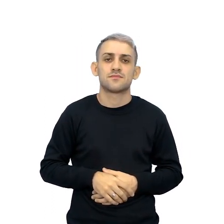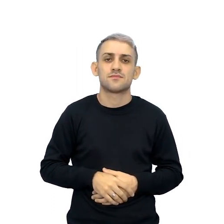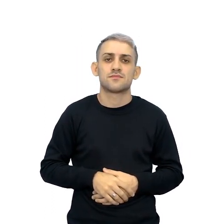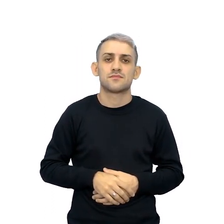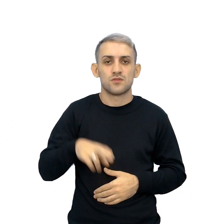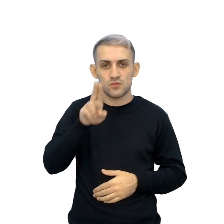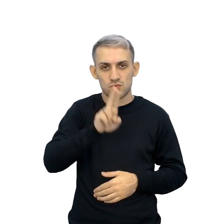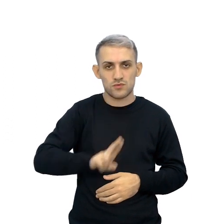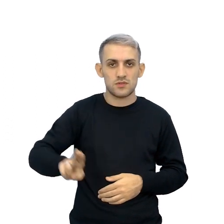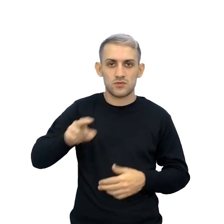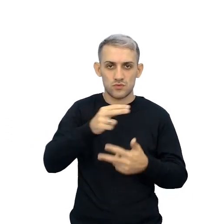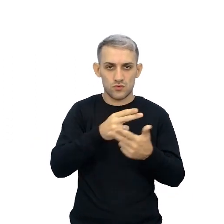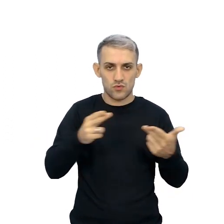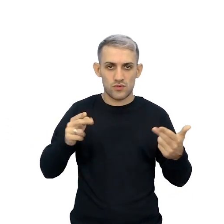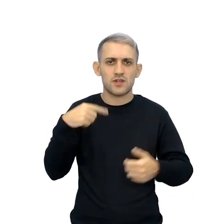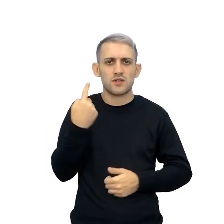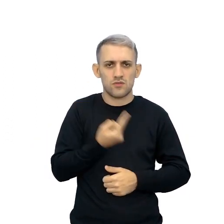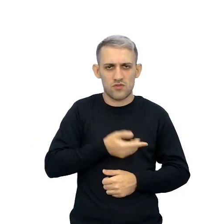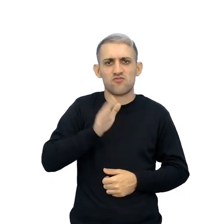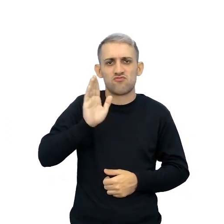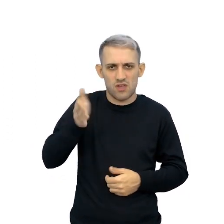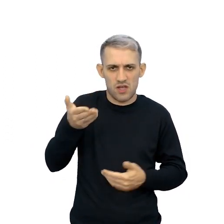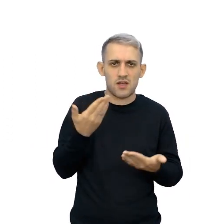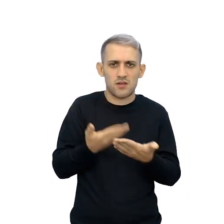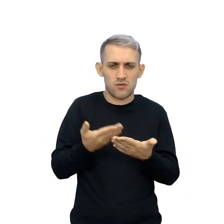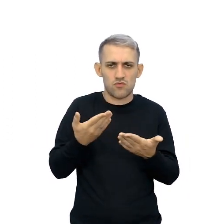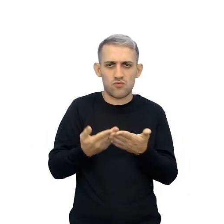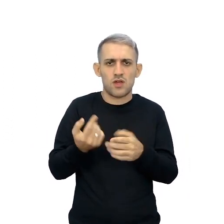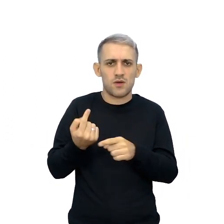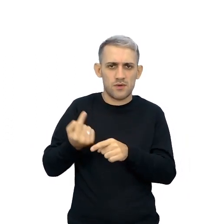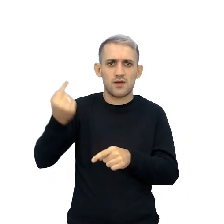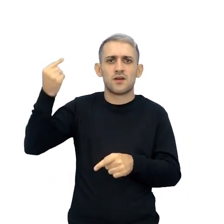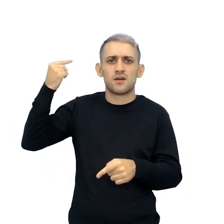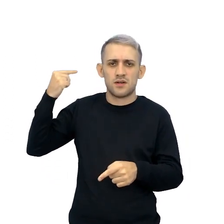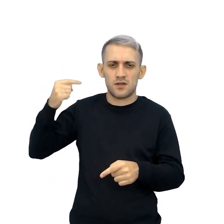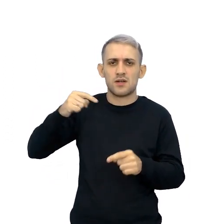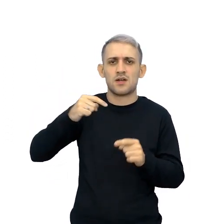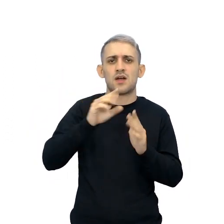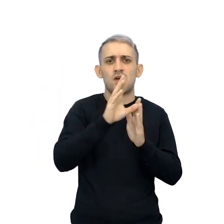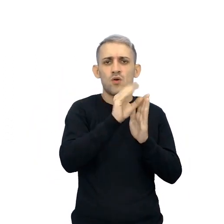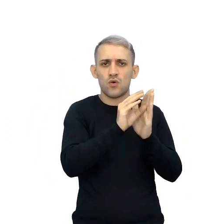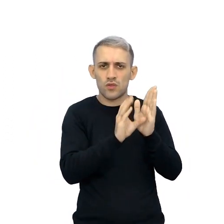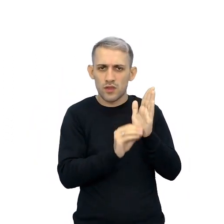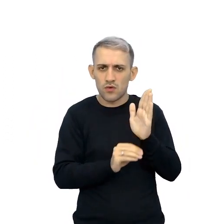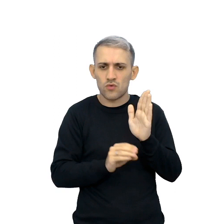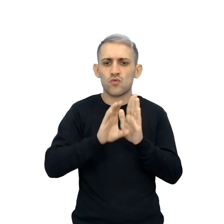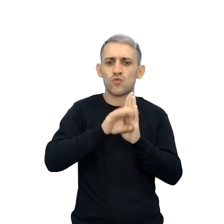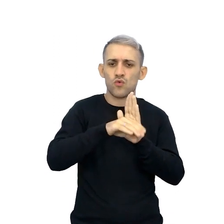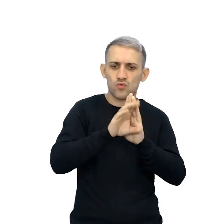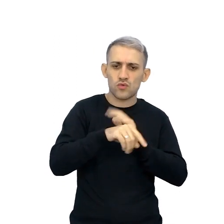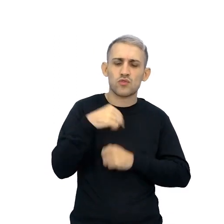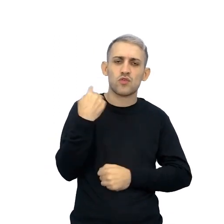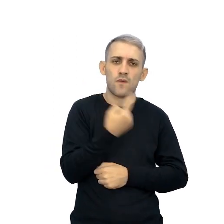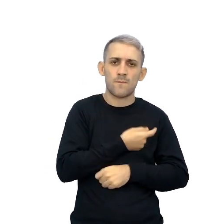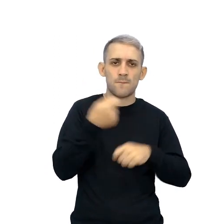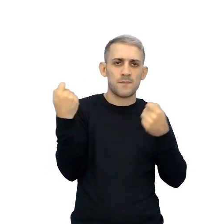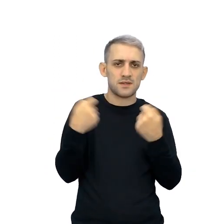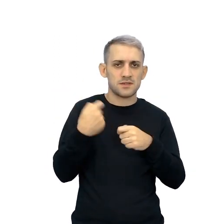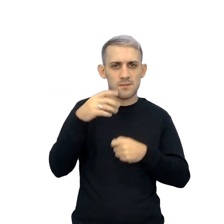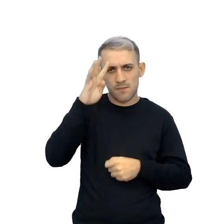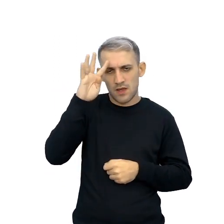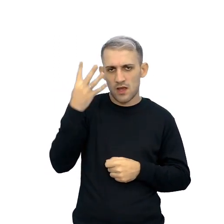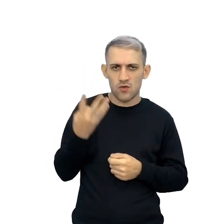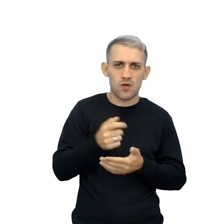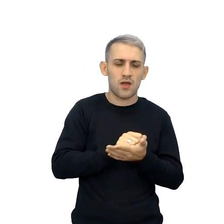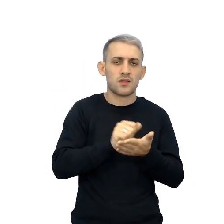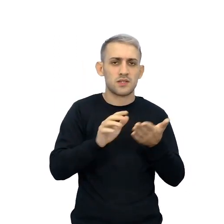já trabalhamos anteriormente, né, em nossos conteúdos, conceitos que são necessários para a resolução dessa